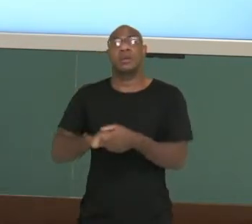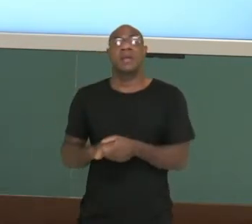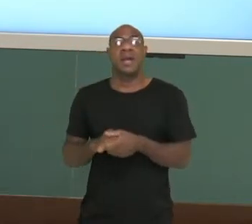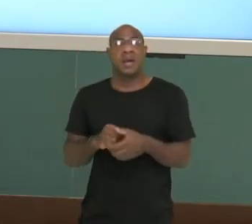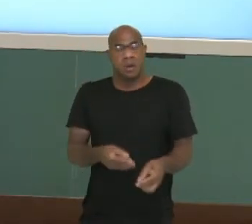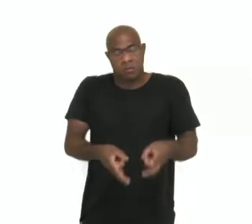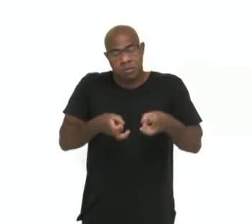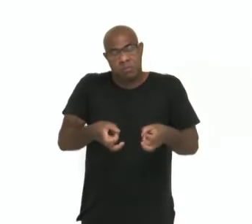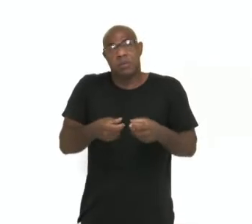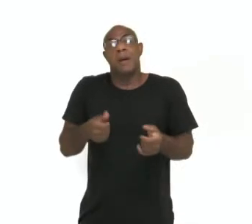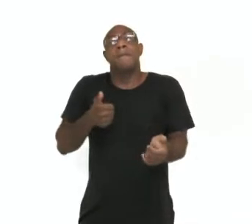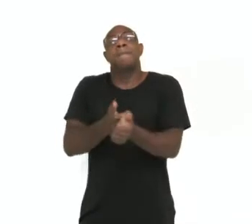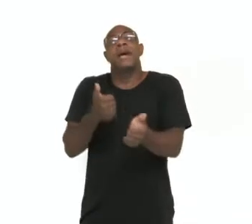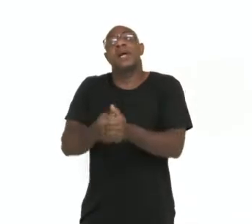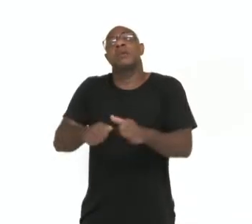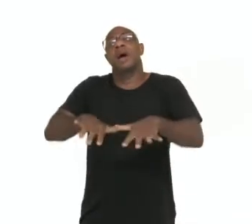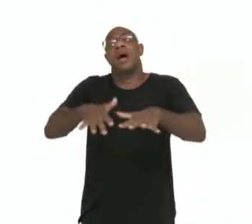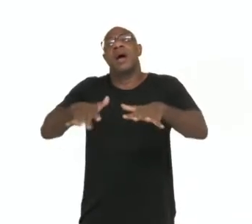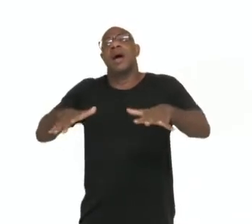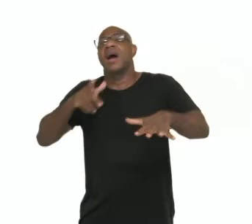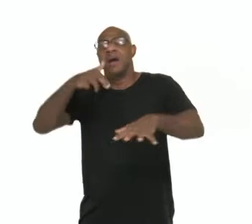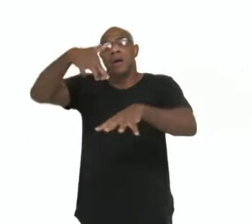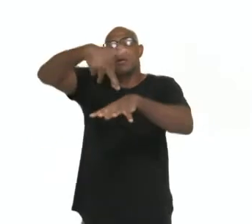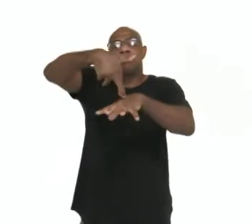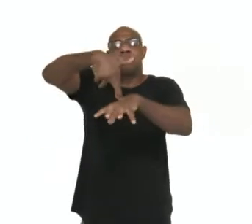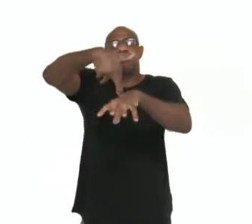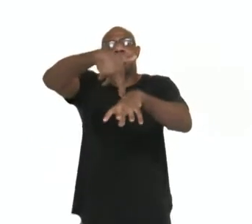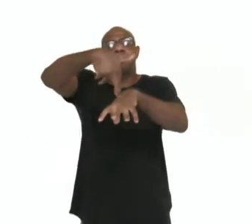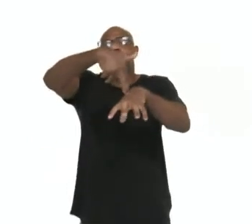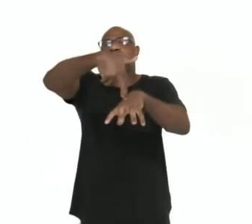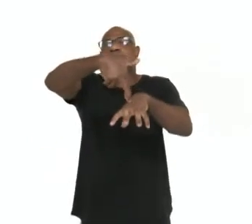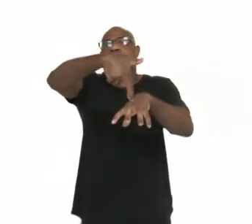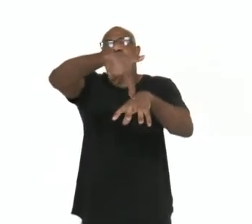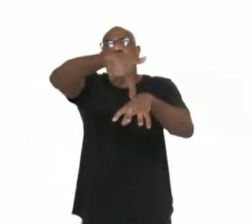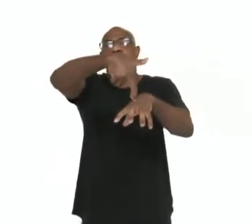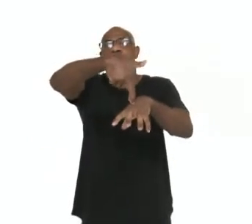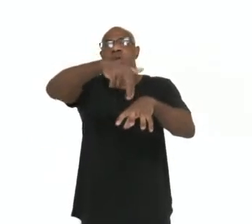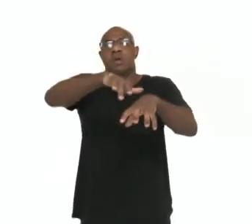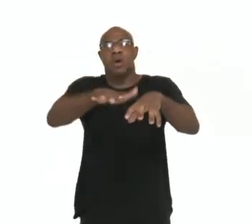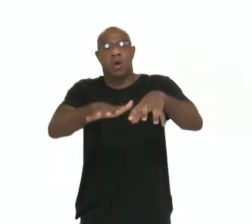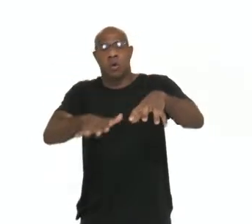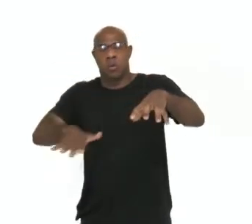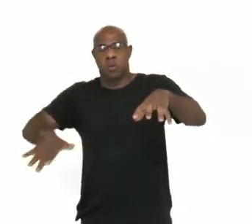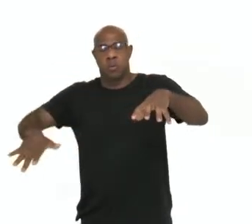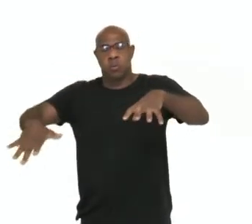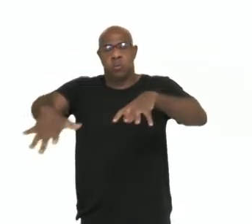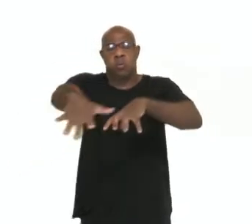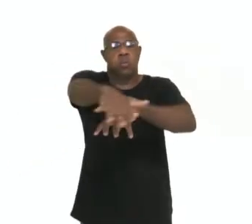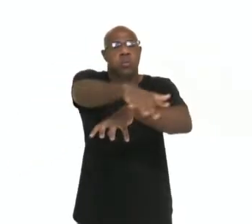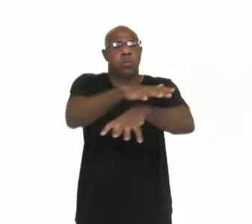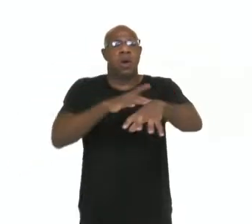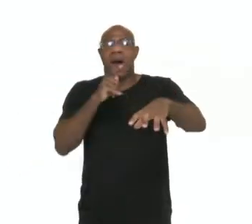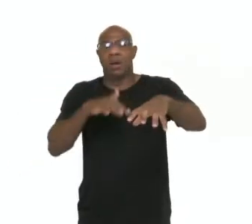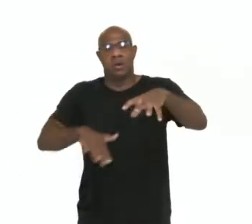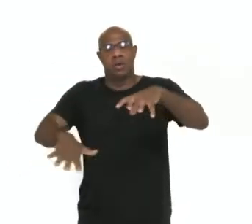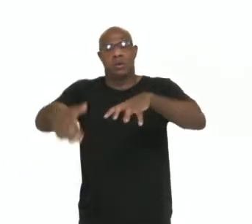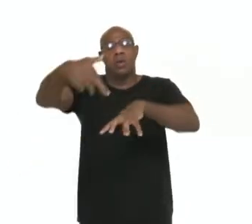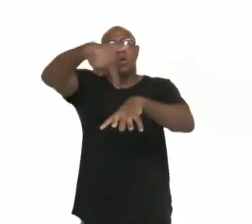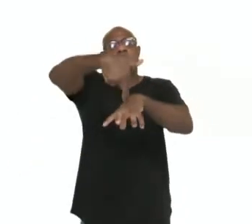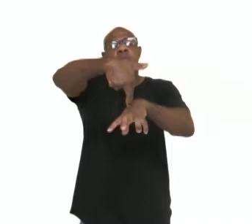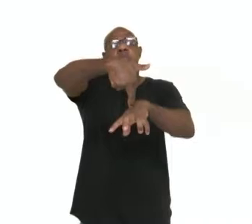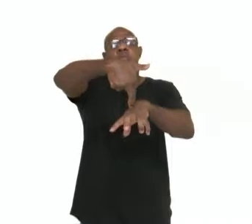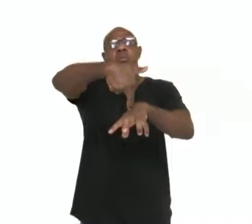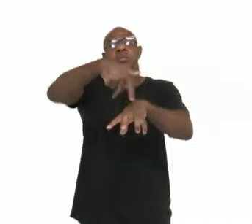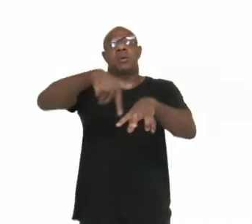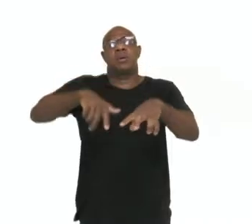explorada próximo ao litoral da Bacia de Campos, no Rio de Janeiro, seguida pelas bacias do Espírito Santo e de